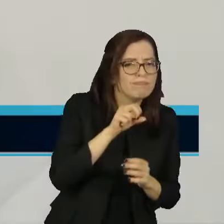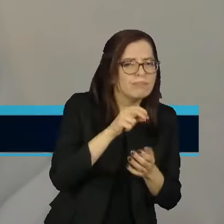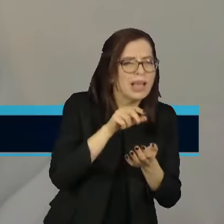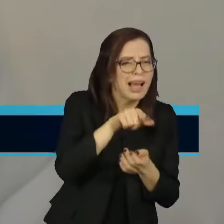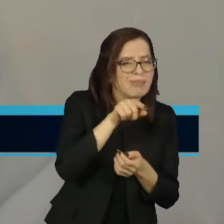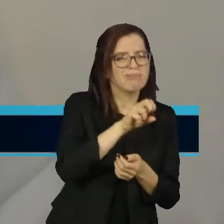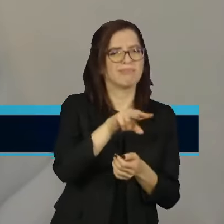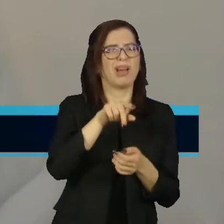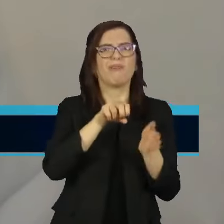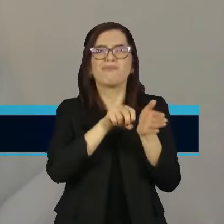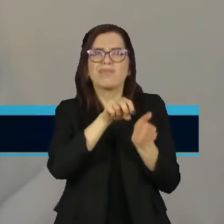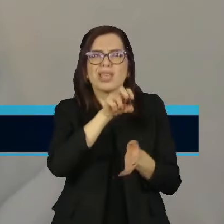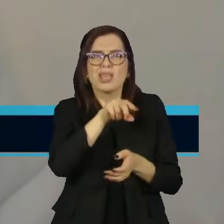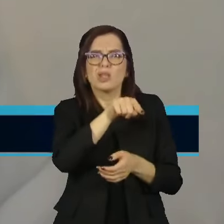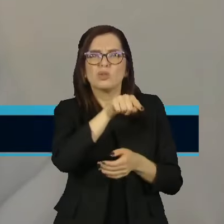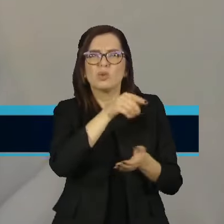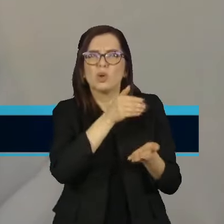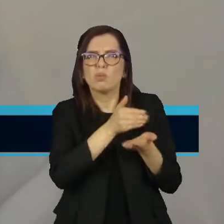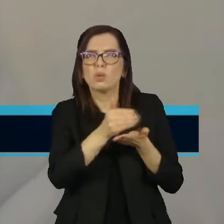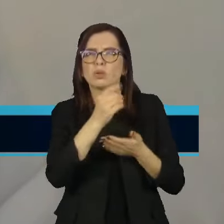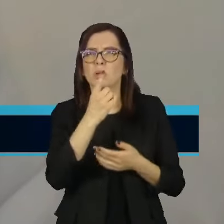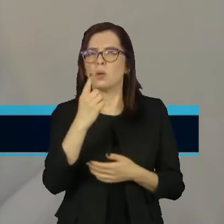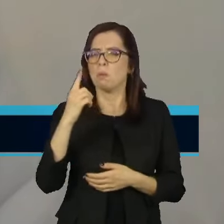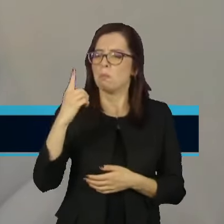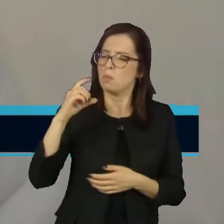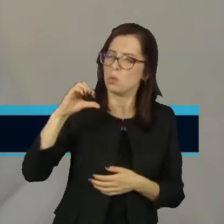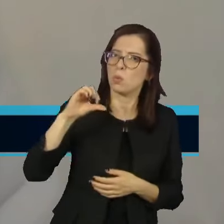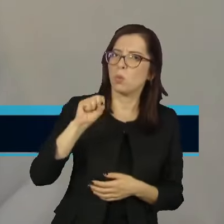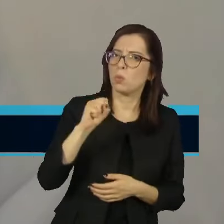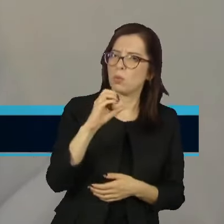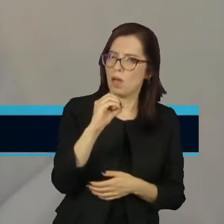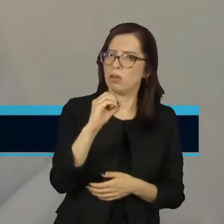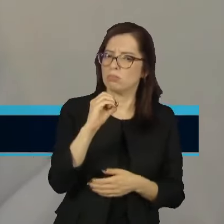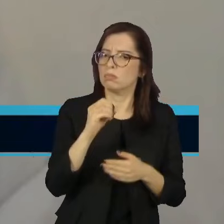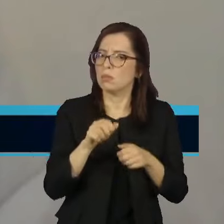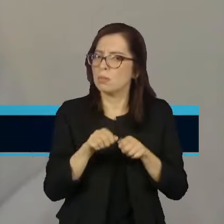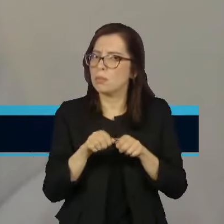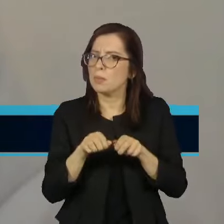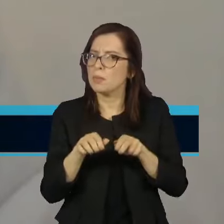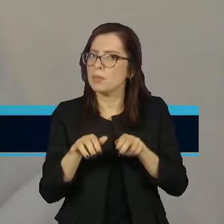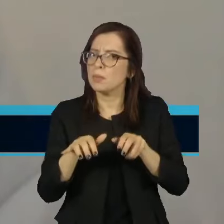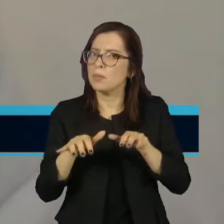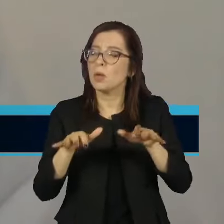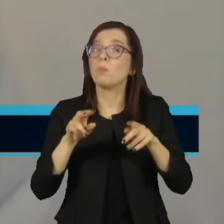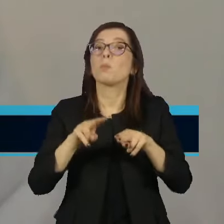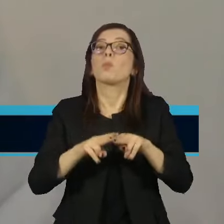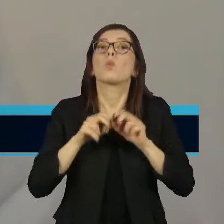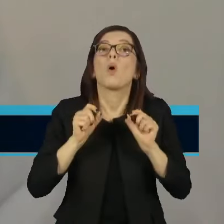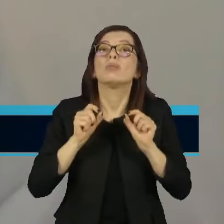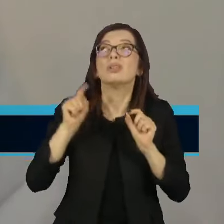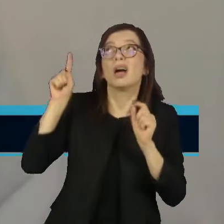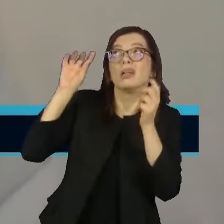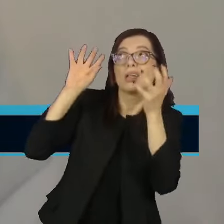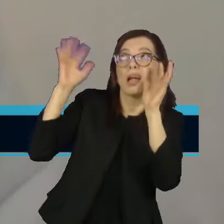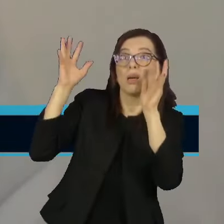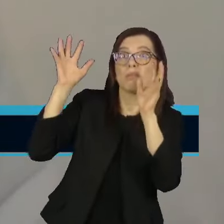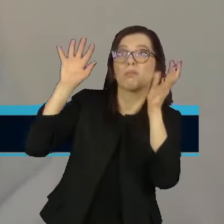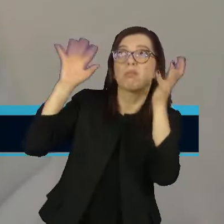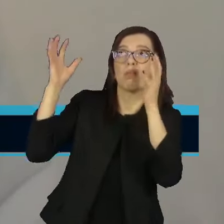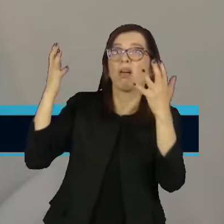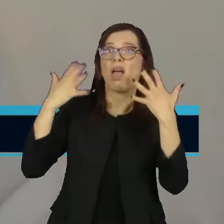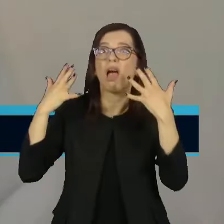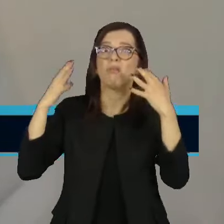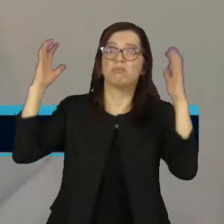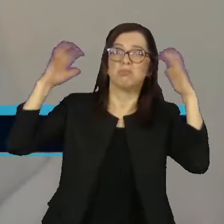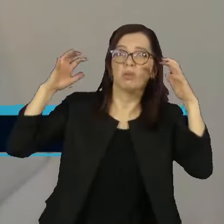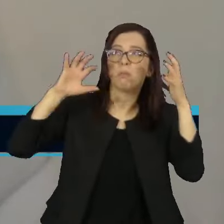80. Uma primeira explicação é a questão climática. Nós estamos tendo uma antecipação